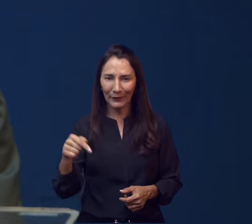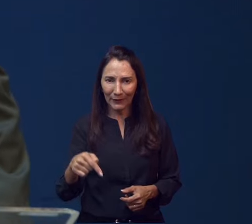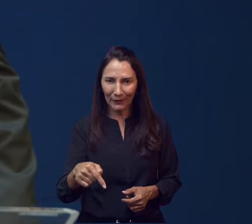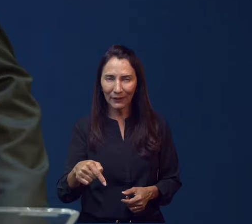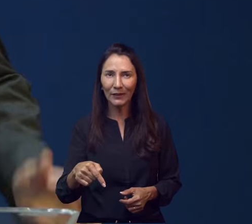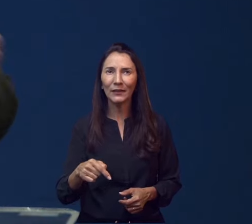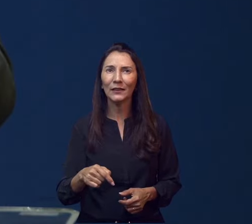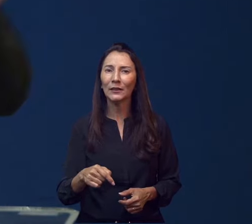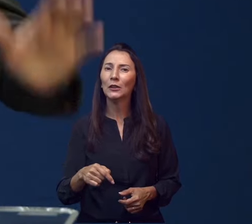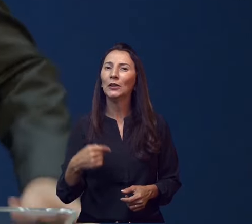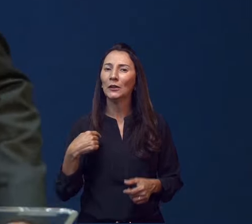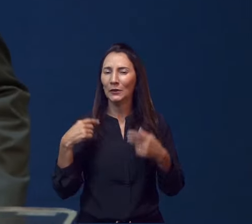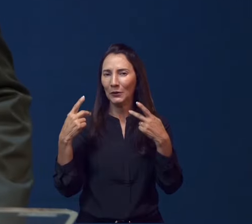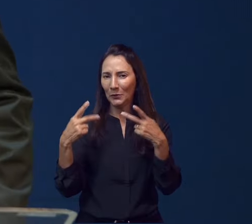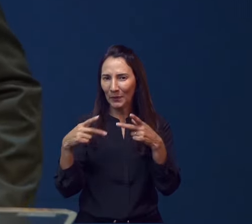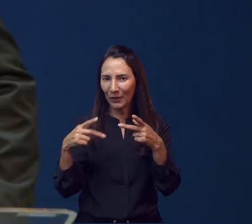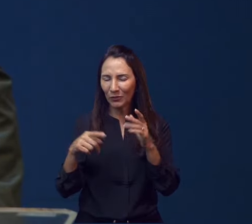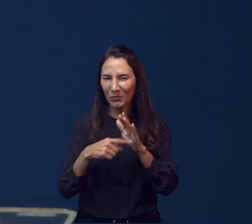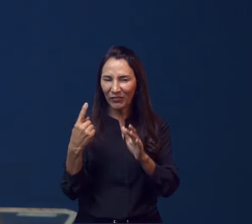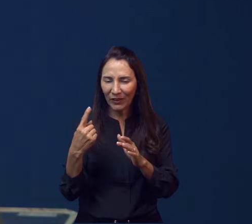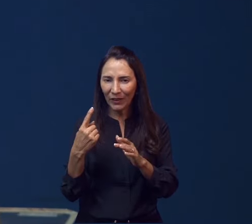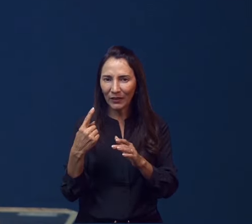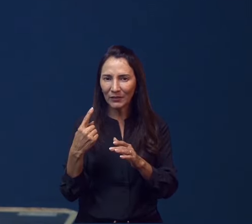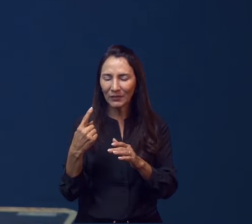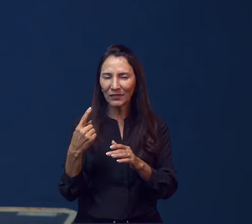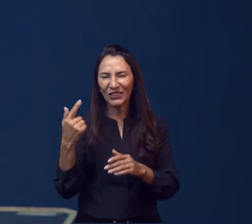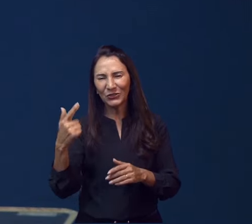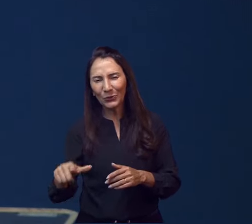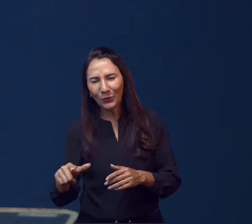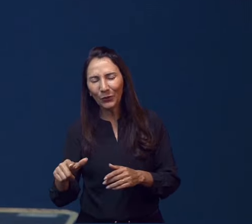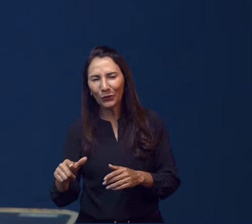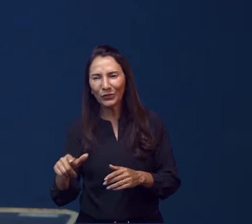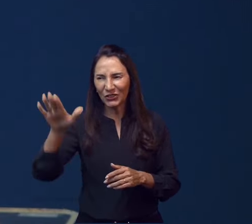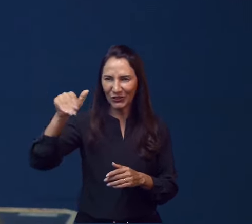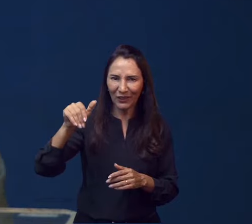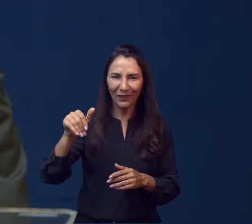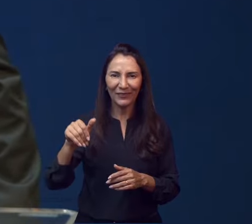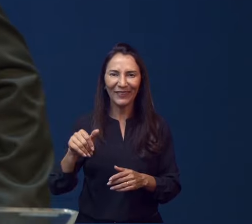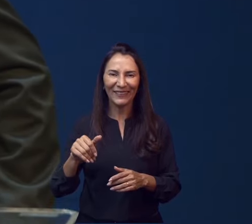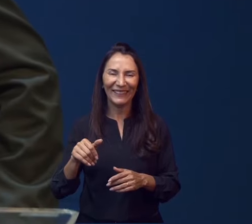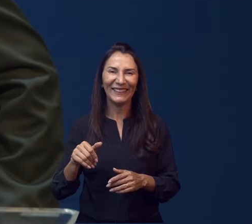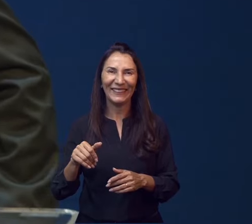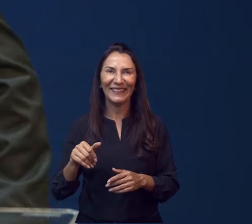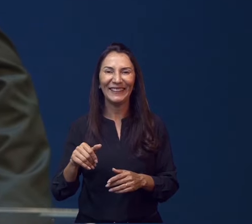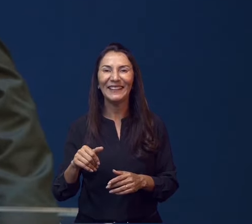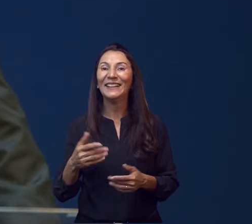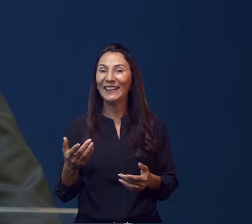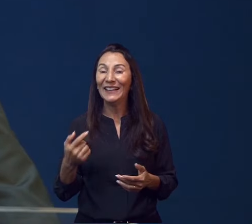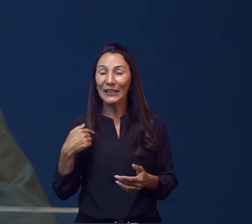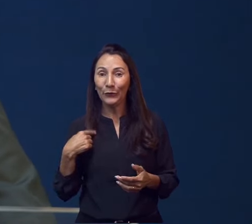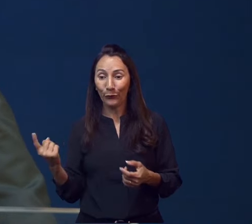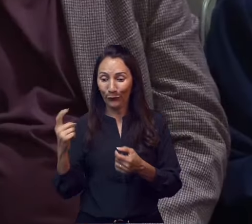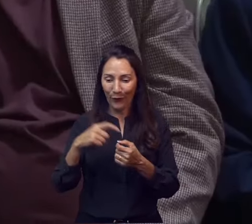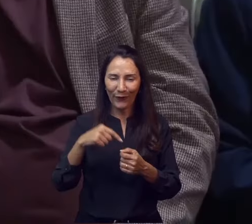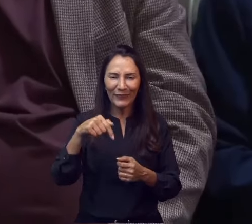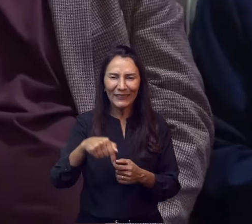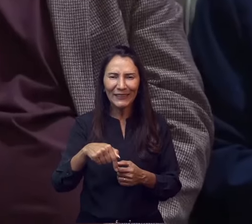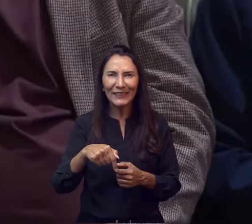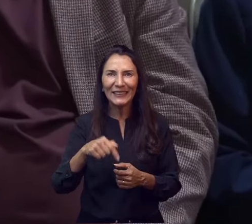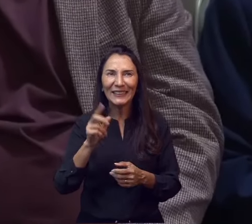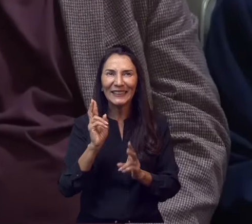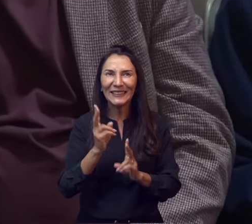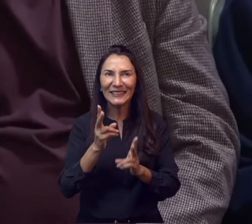normalmente eu prego uma vez e não volto mais povo não gosta tem aqueles negócios tudo mas a gente vem e quando eu volto aqui eu